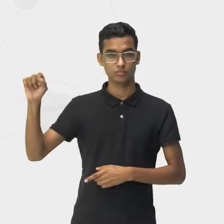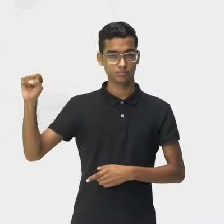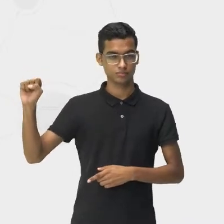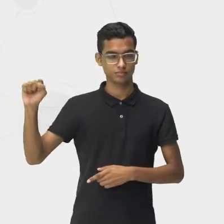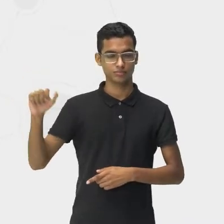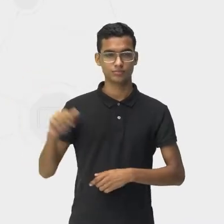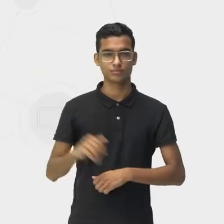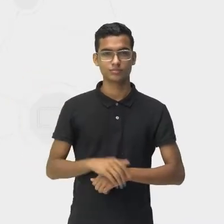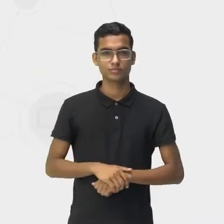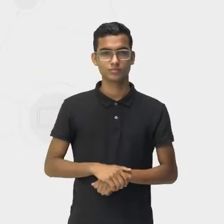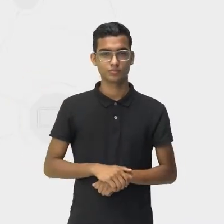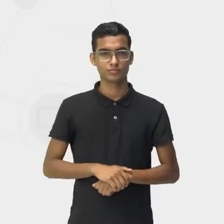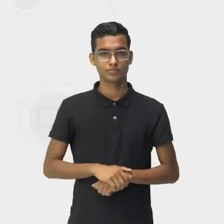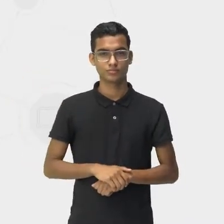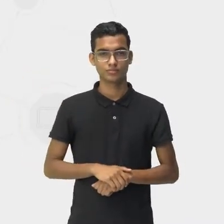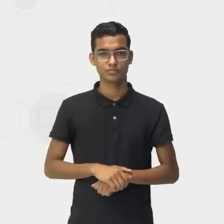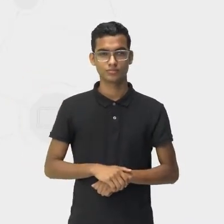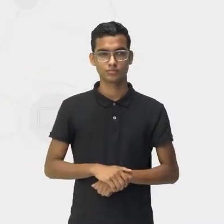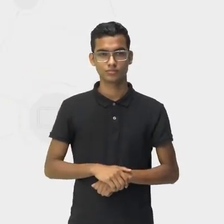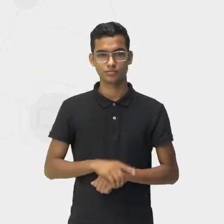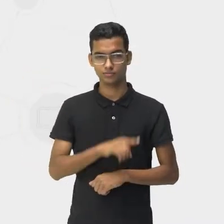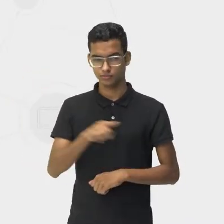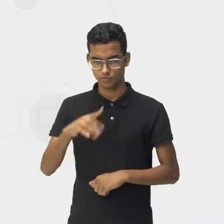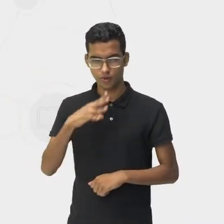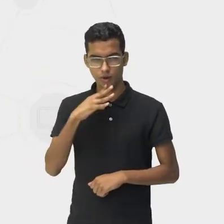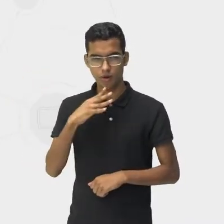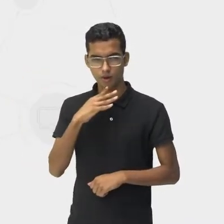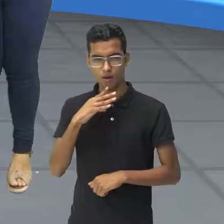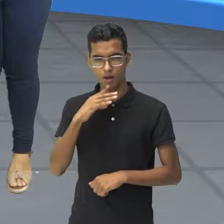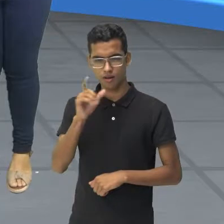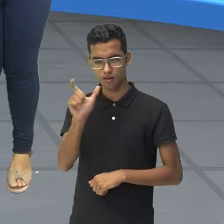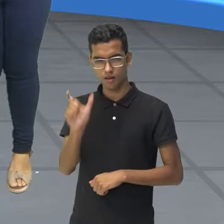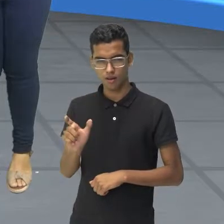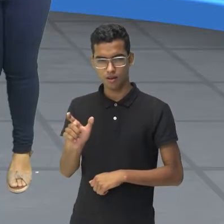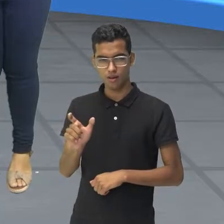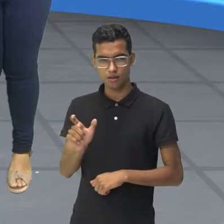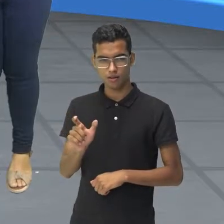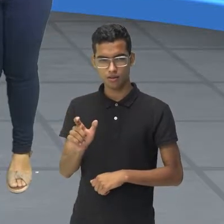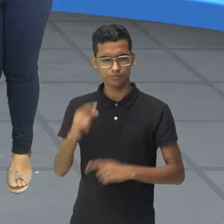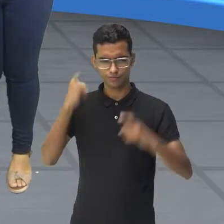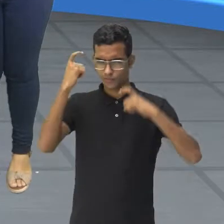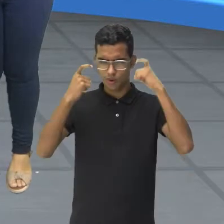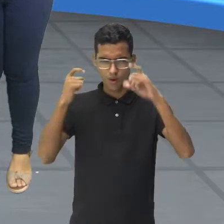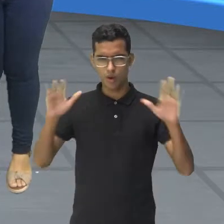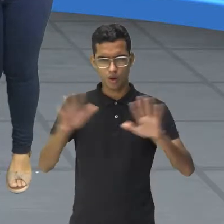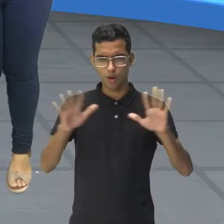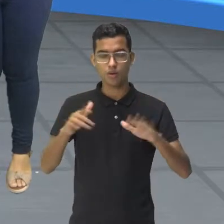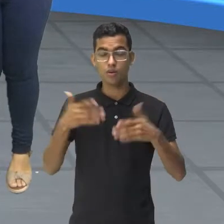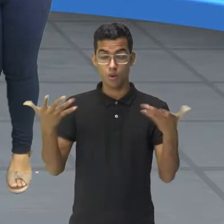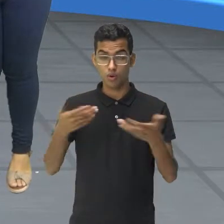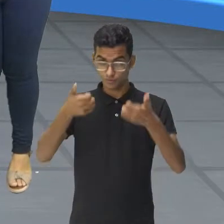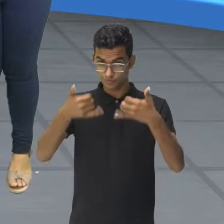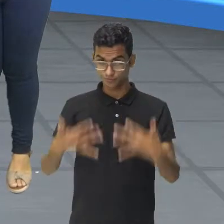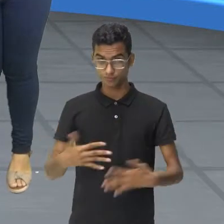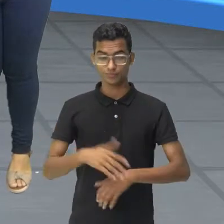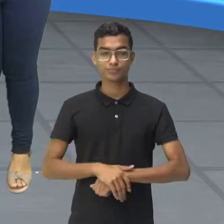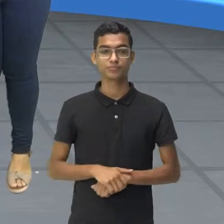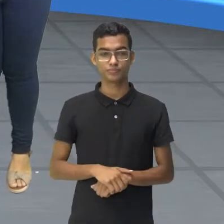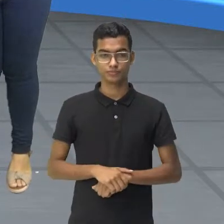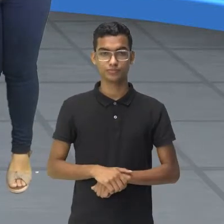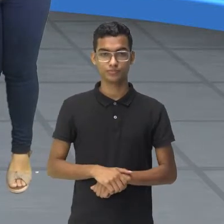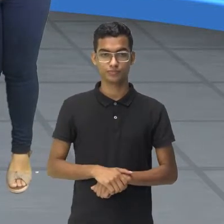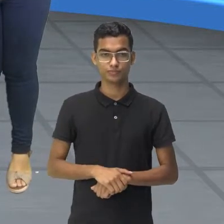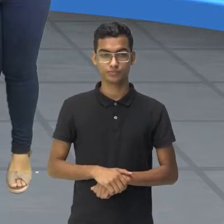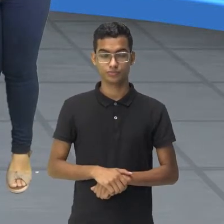vão aprender aqui na nossa aula, tá bom? Muito bem, turmas, vem comigo. Então, vocês viram que